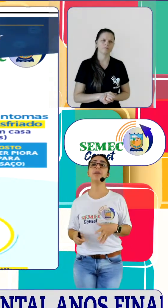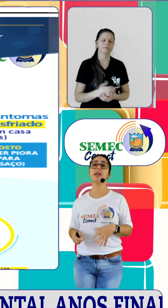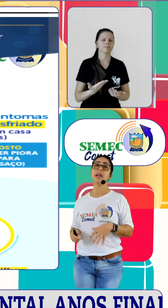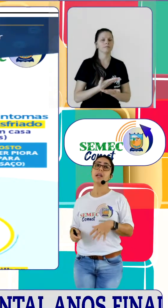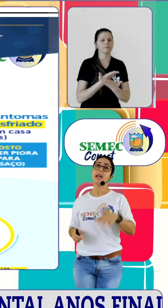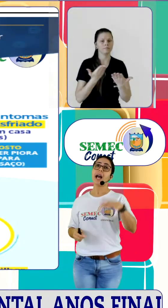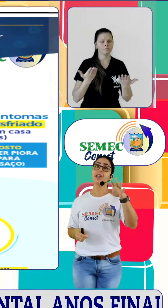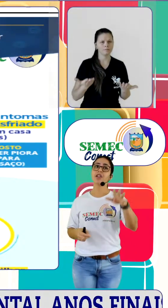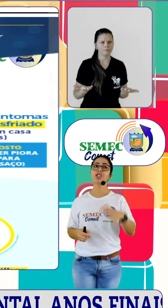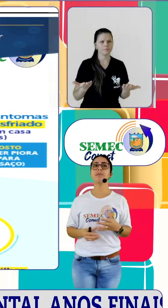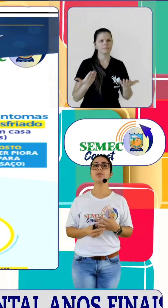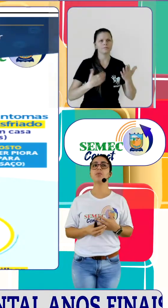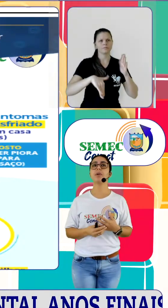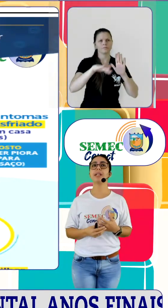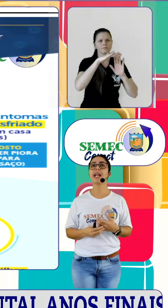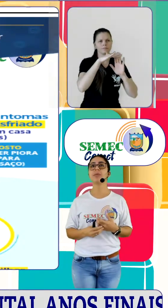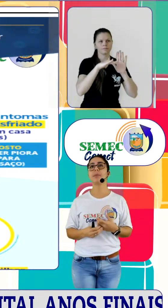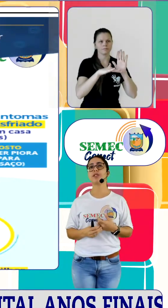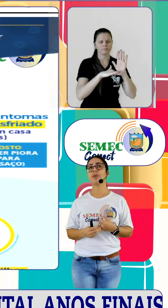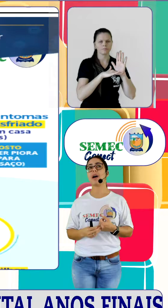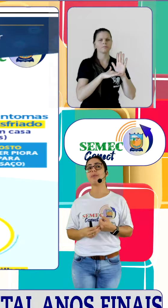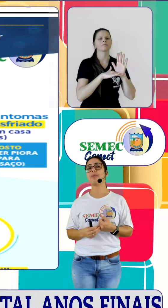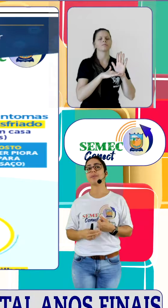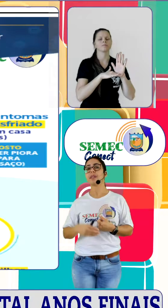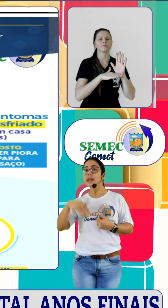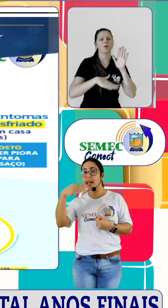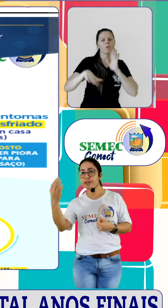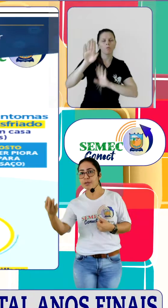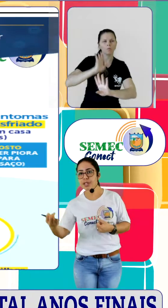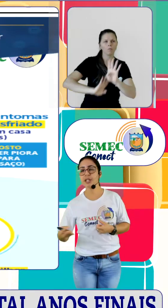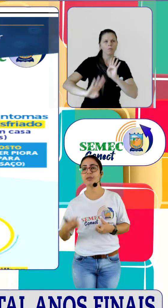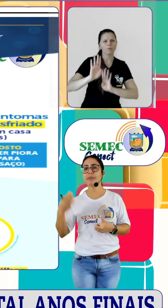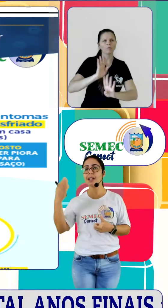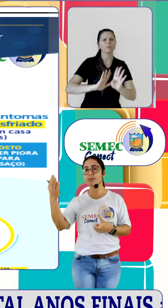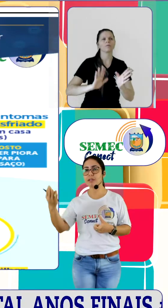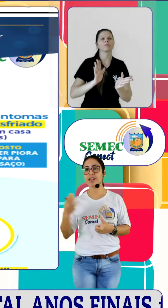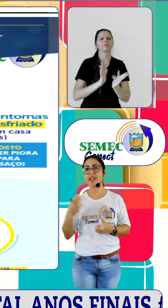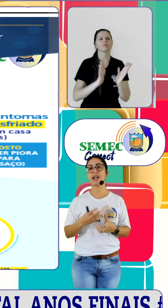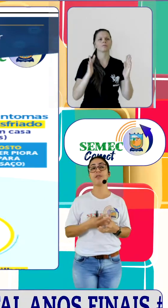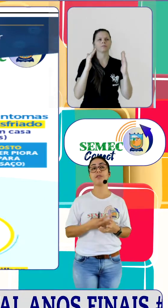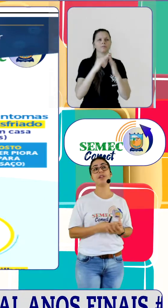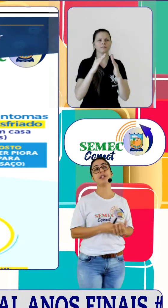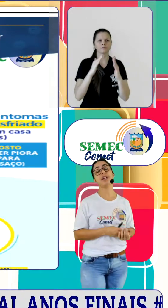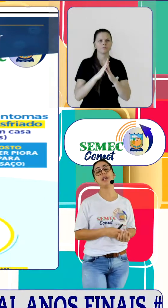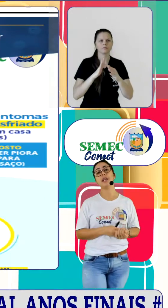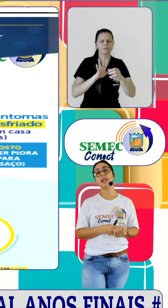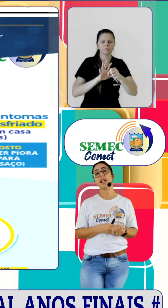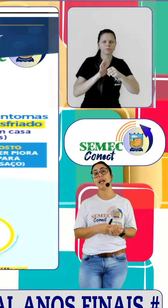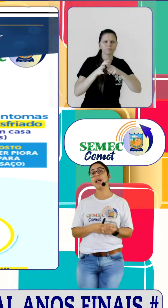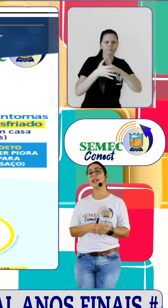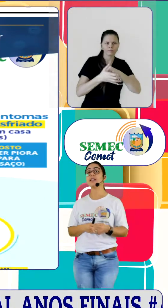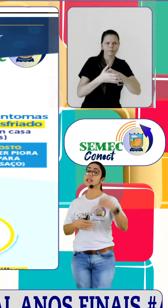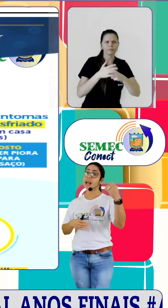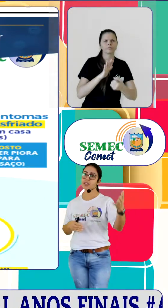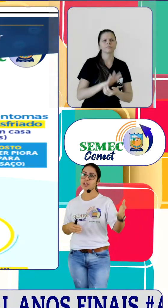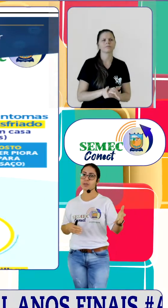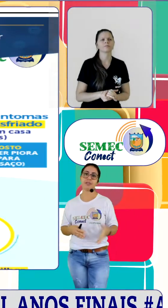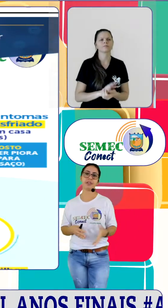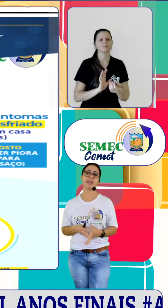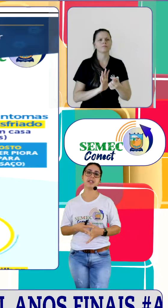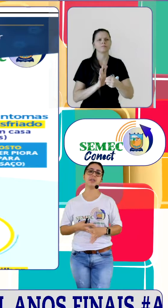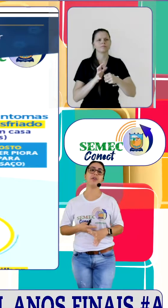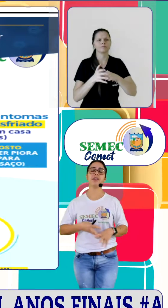Então, aí nós temos um cuidado pessoal, reforçando mais uma vez a Covid, esses casos